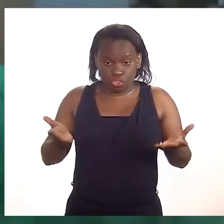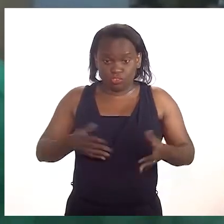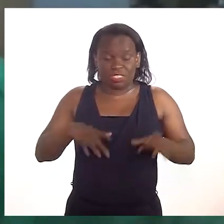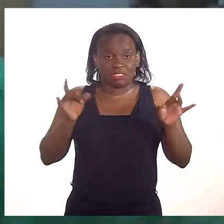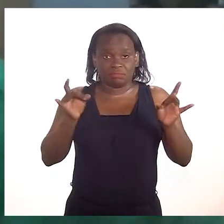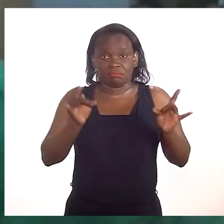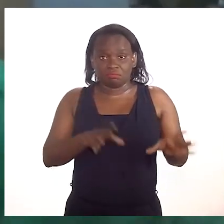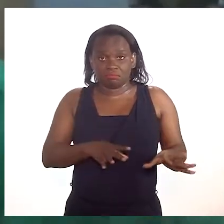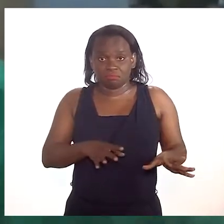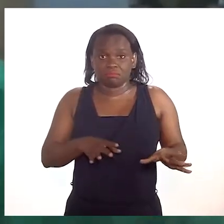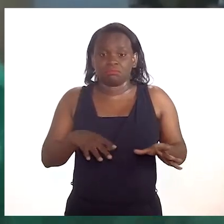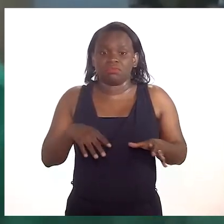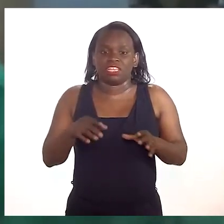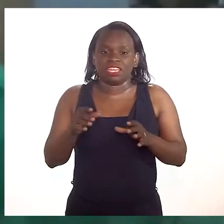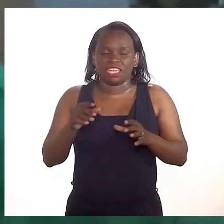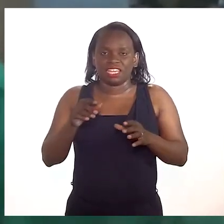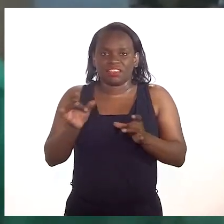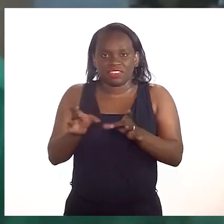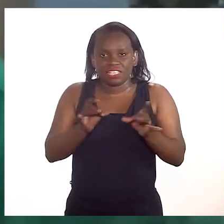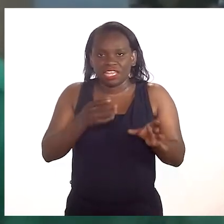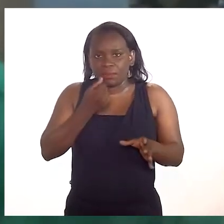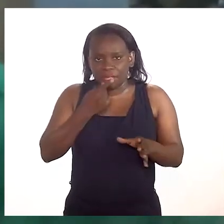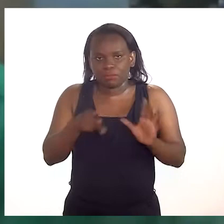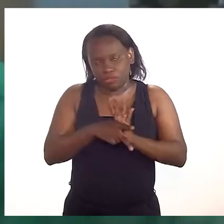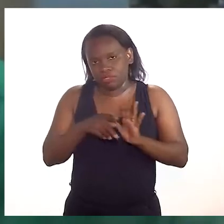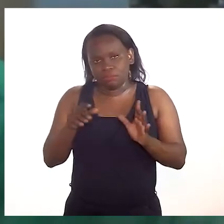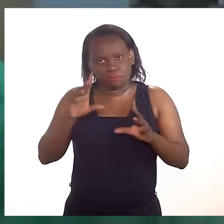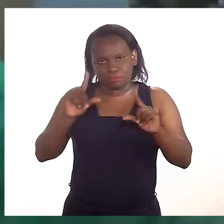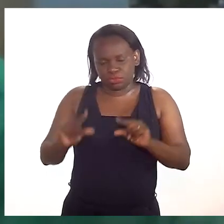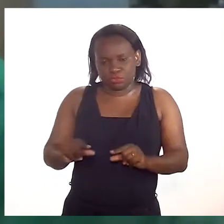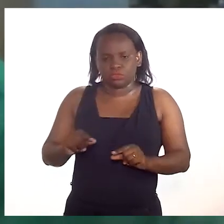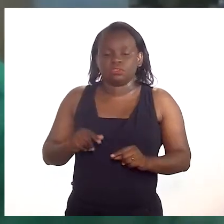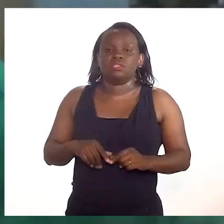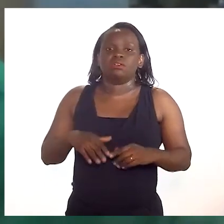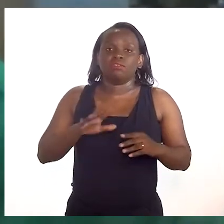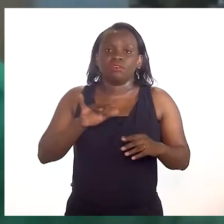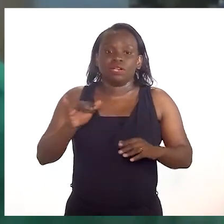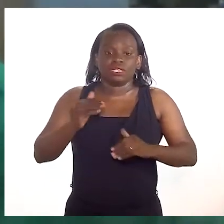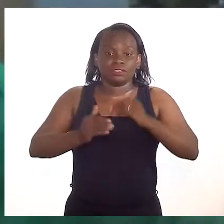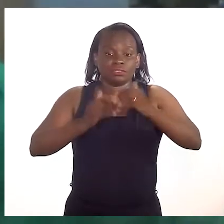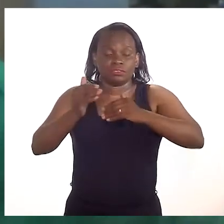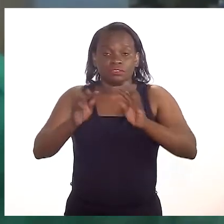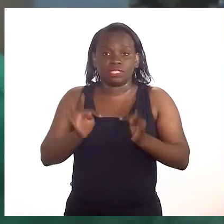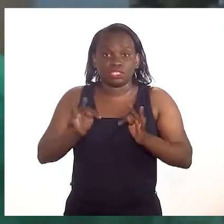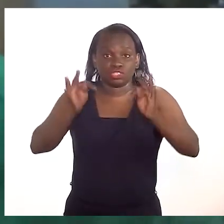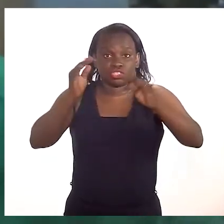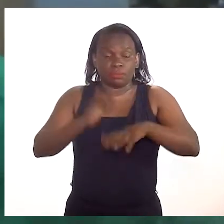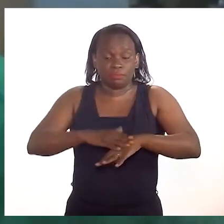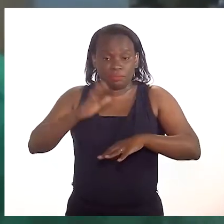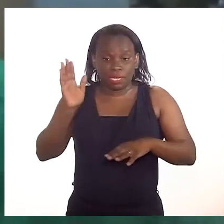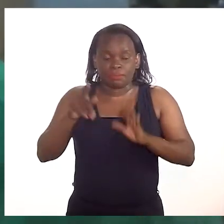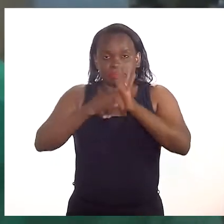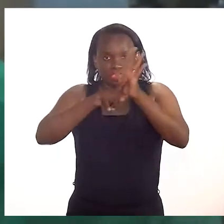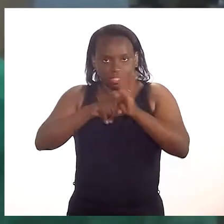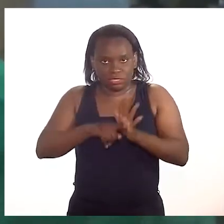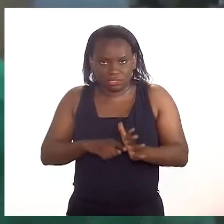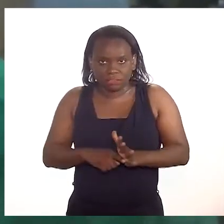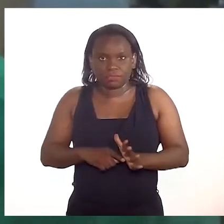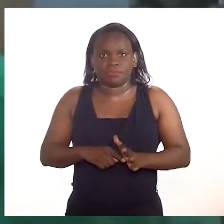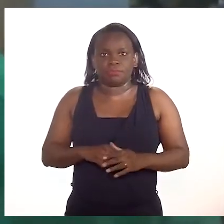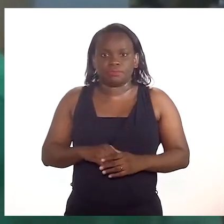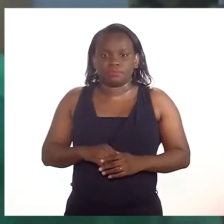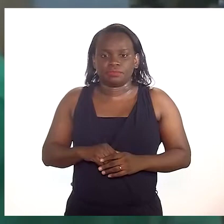hoje, abandonar um pouco o varejo de medicamentos, vão desenvolver alta tecnologia e